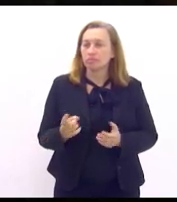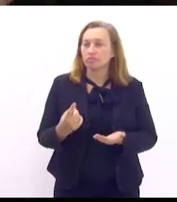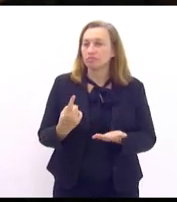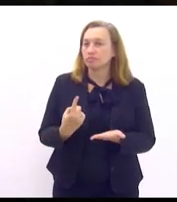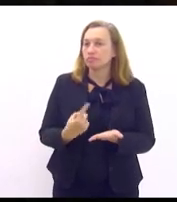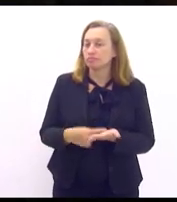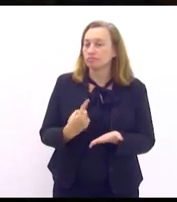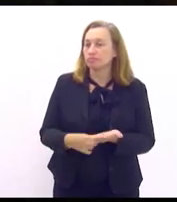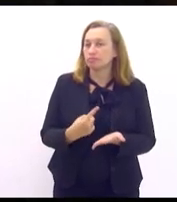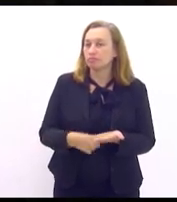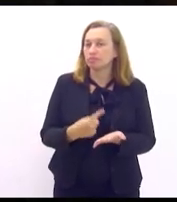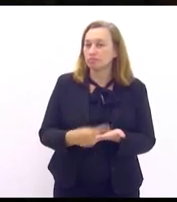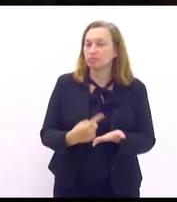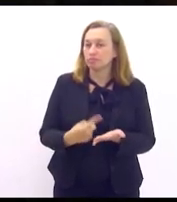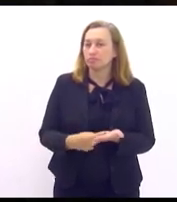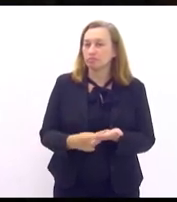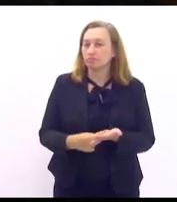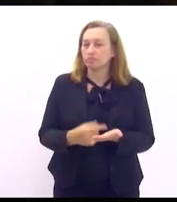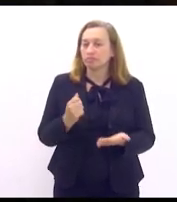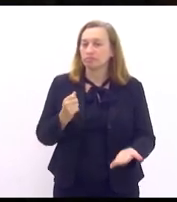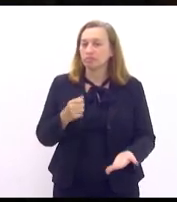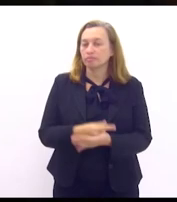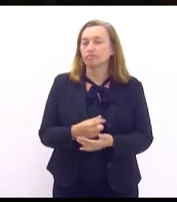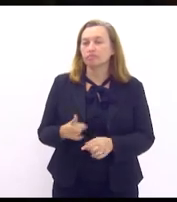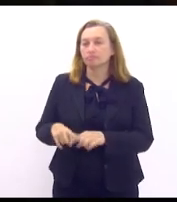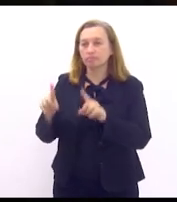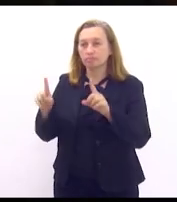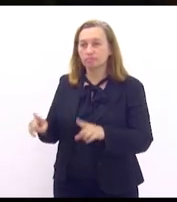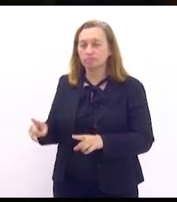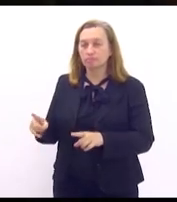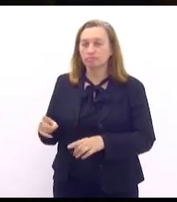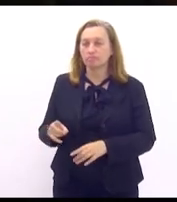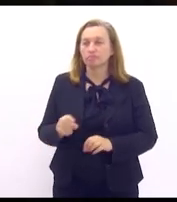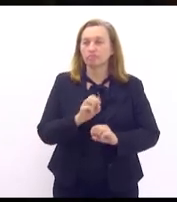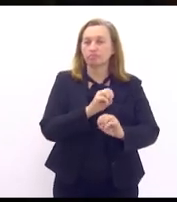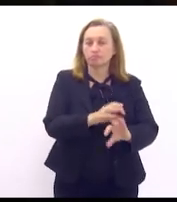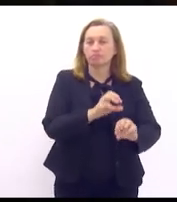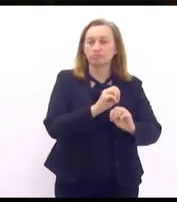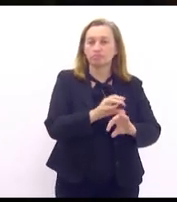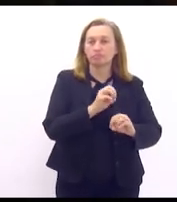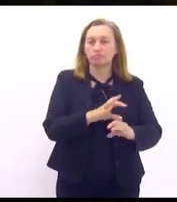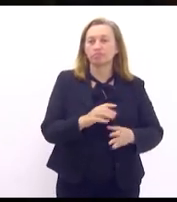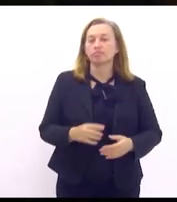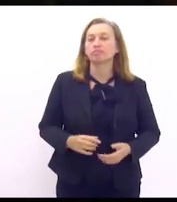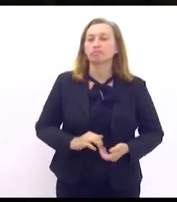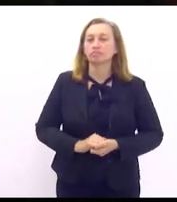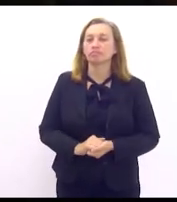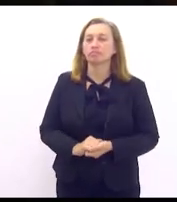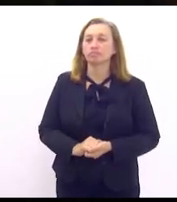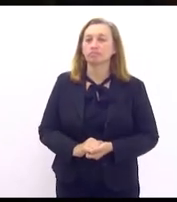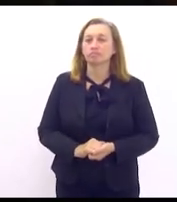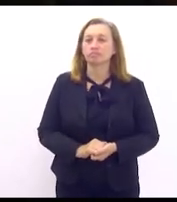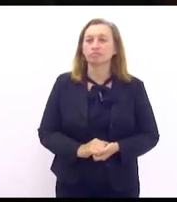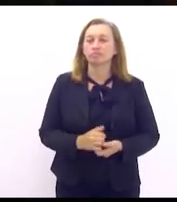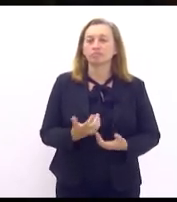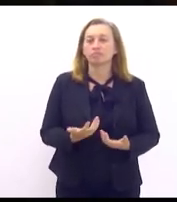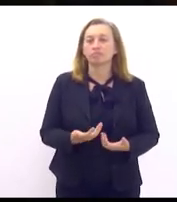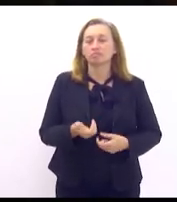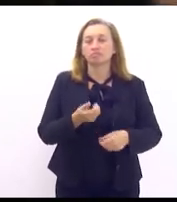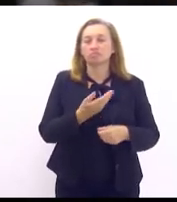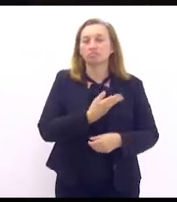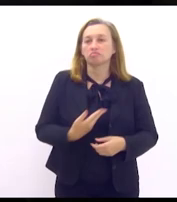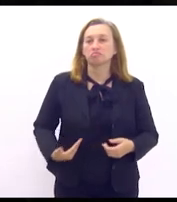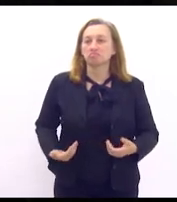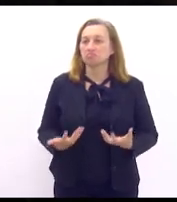servidores, para os trabalhadores da educação. Isso é o quê? Isso é prioridade política. O governo não quer negociar com a educação, não